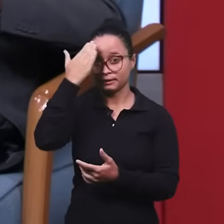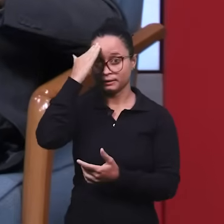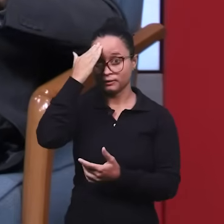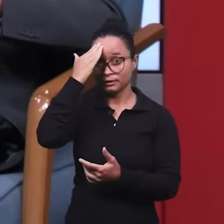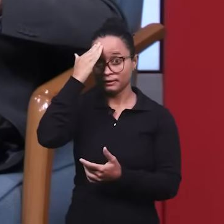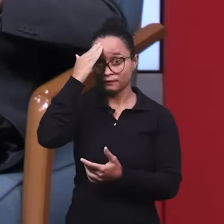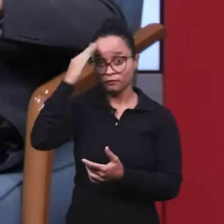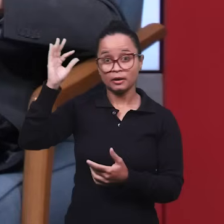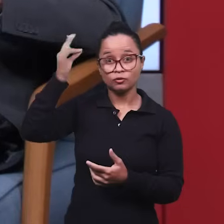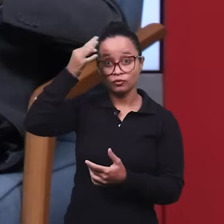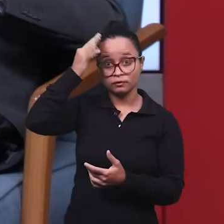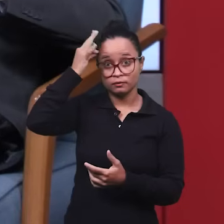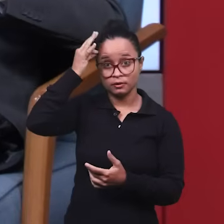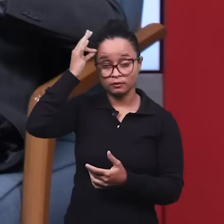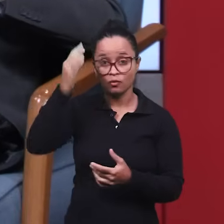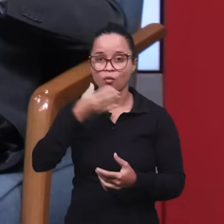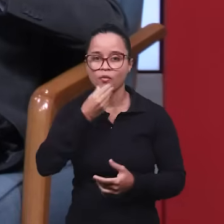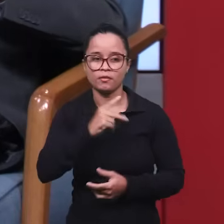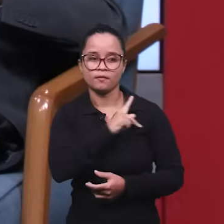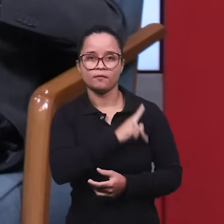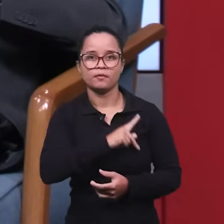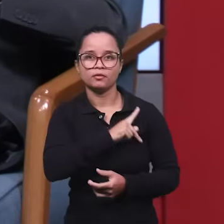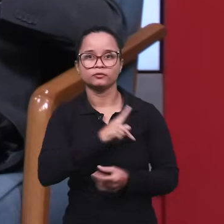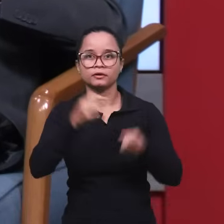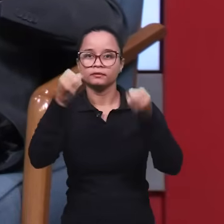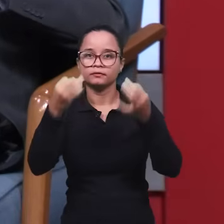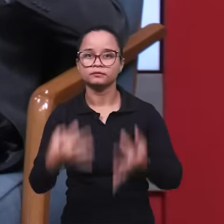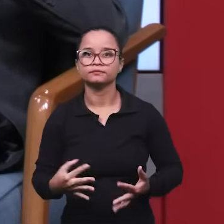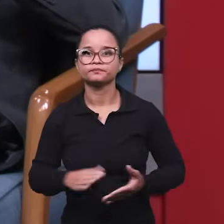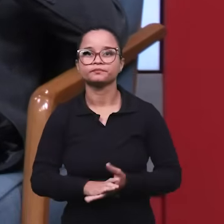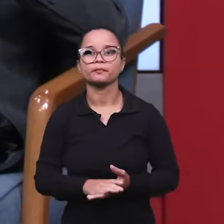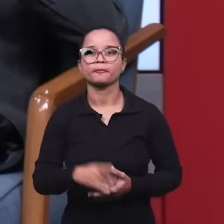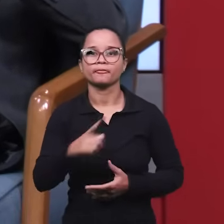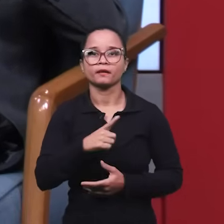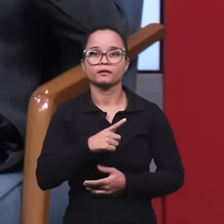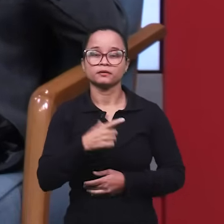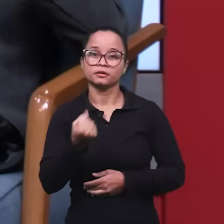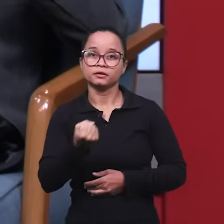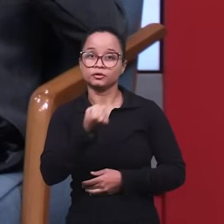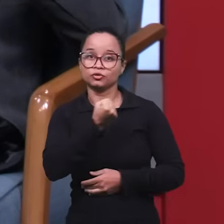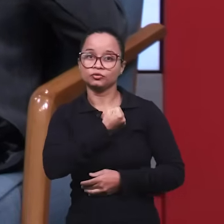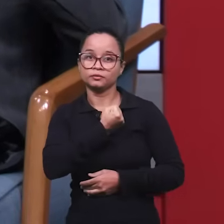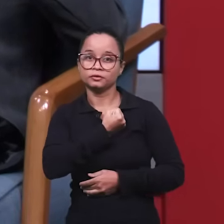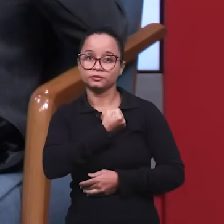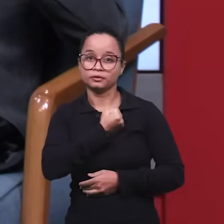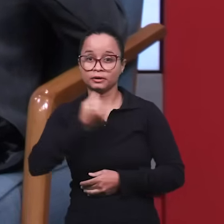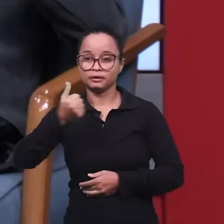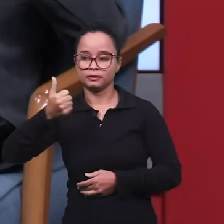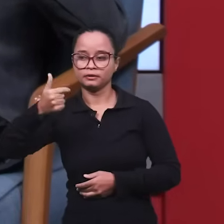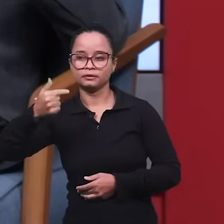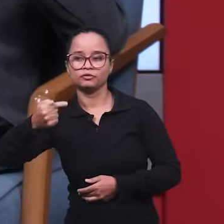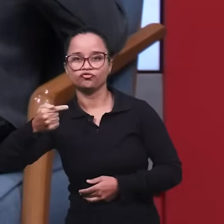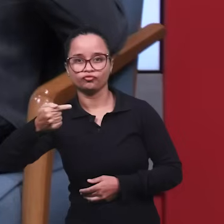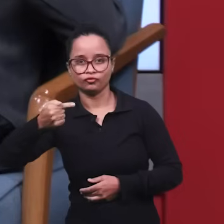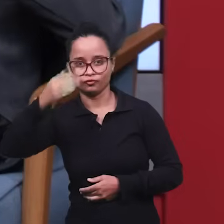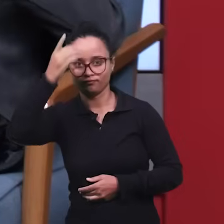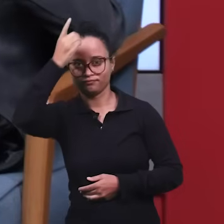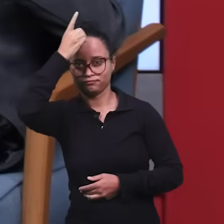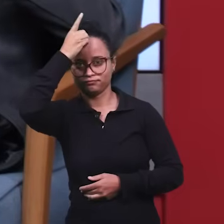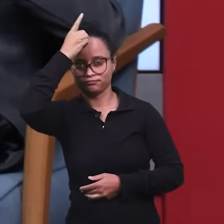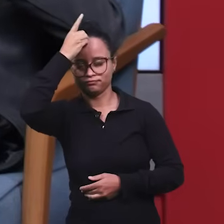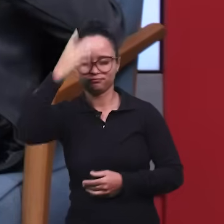Então, o discernimento de espíritos que Paulo coloca, e ele coloca na numeração, você vai ver lá que é o 7º